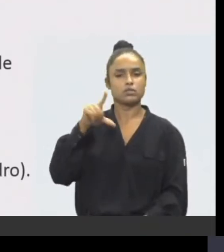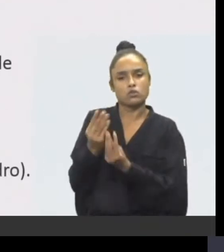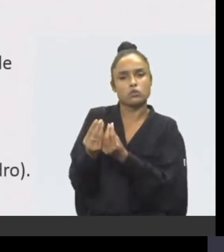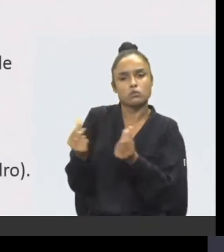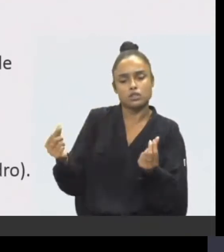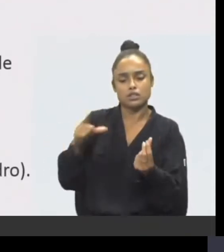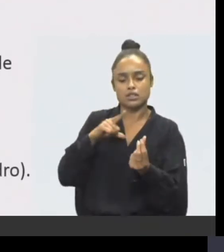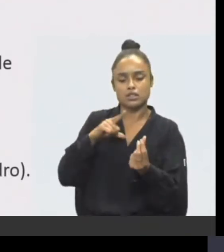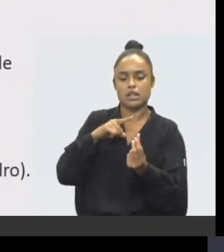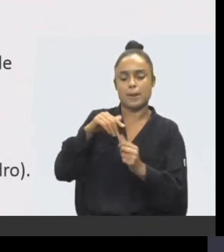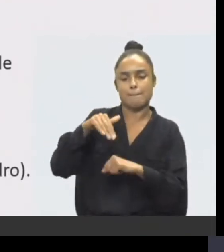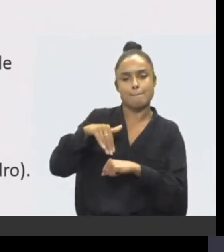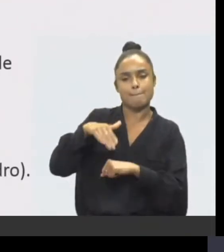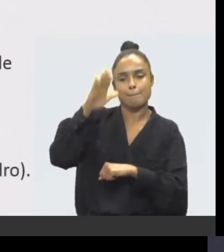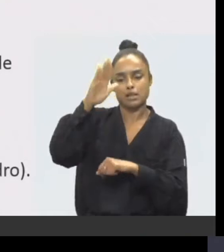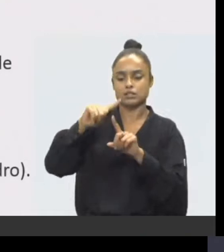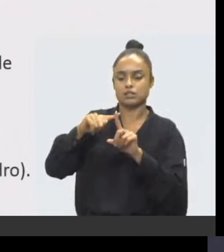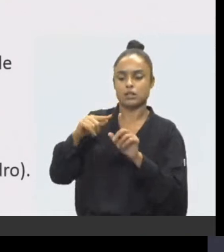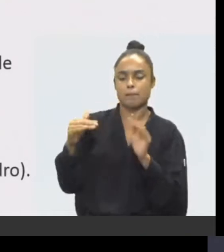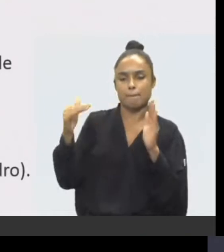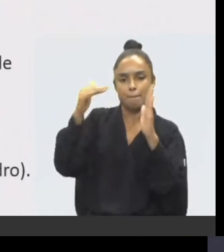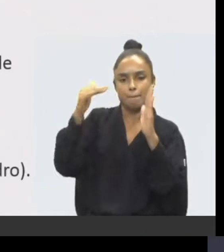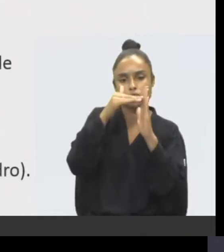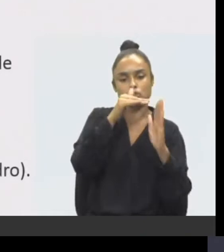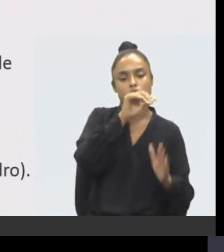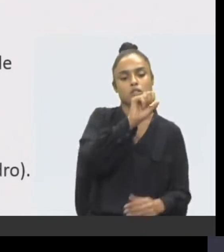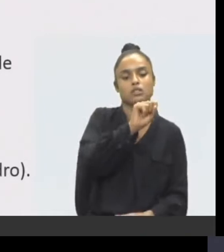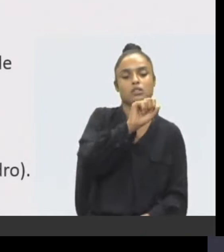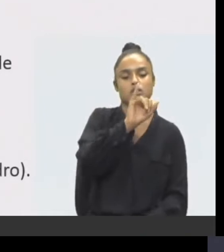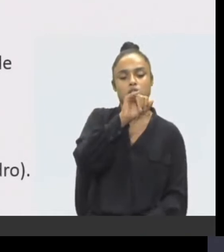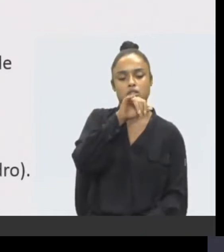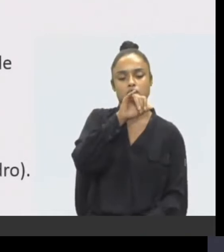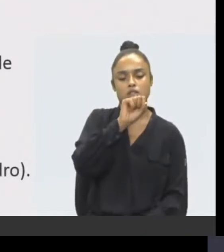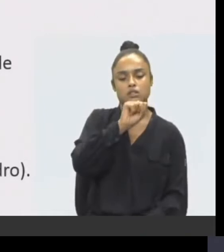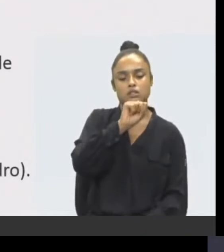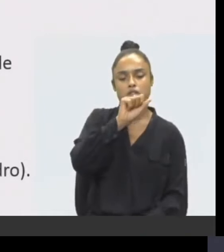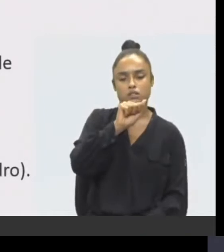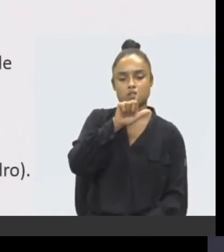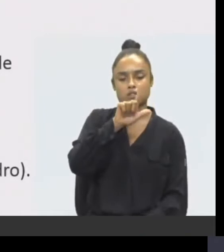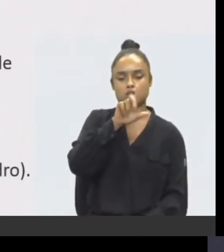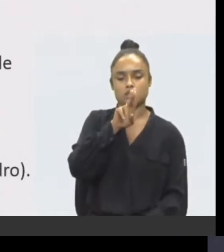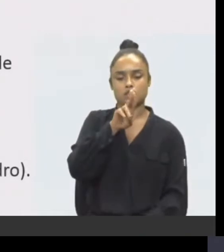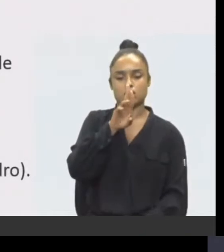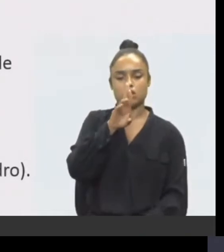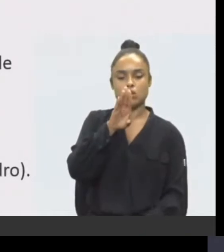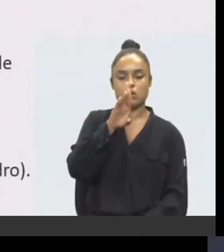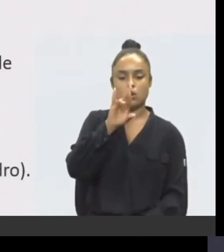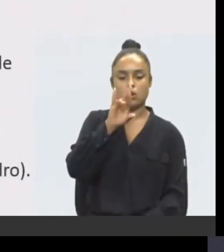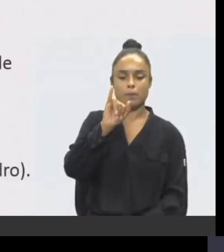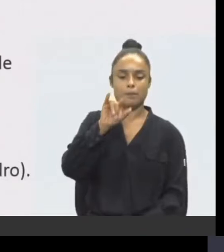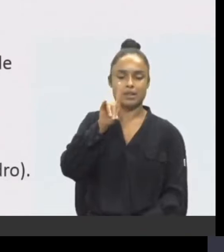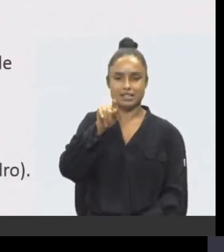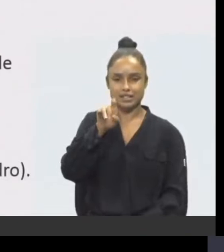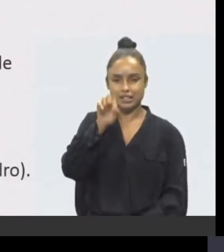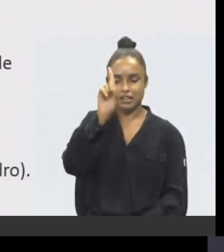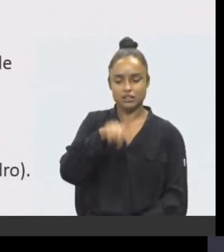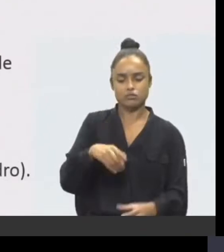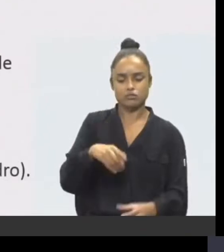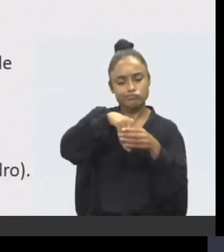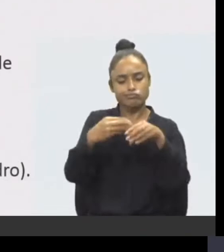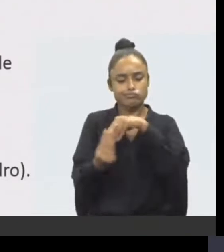de saturação, do que a solubilidade do sal no meio. Entretanto, nós alteramos algum parâmetro para